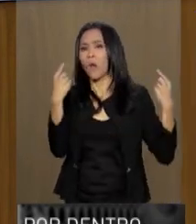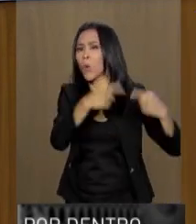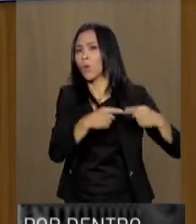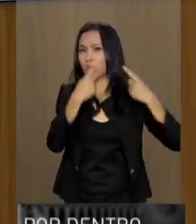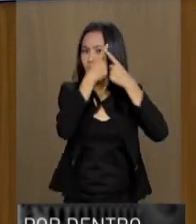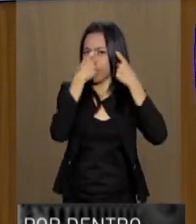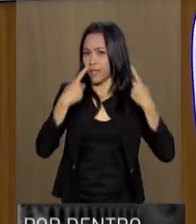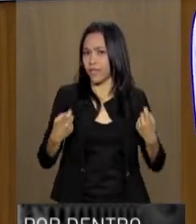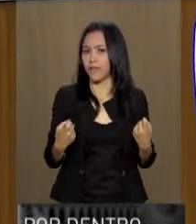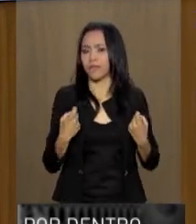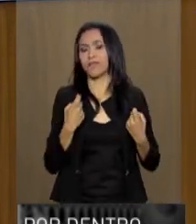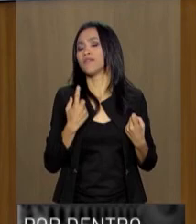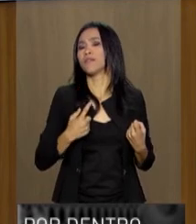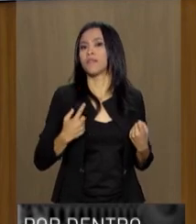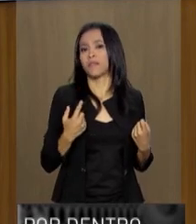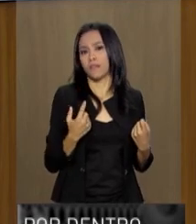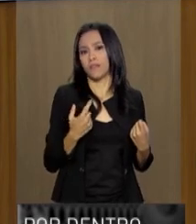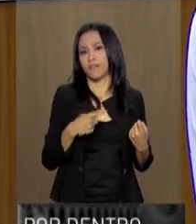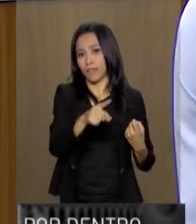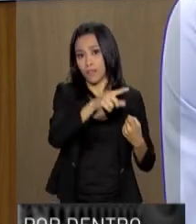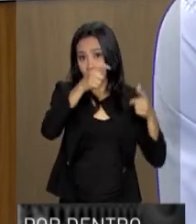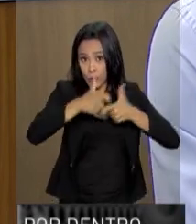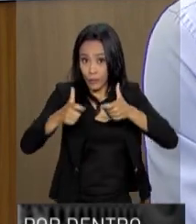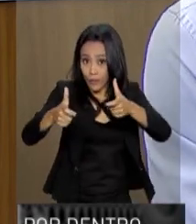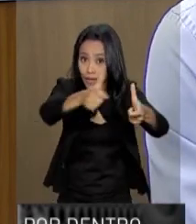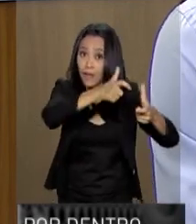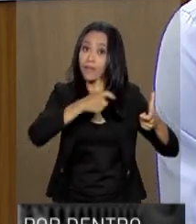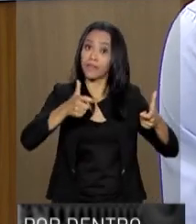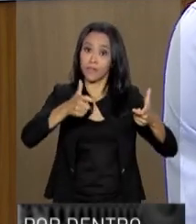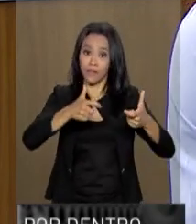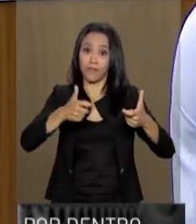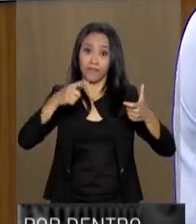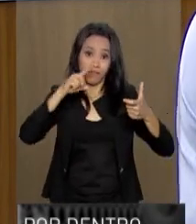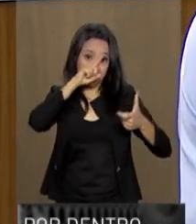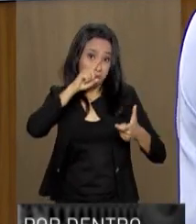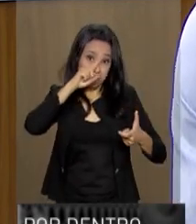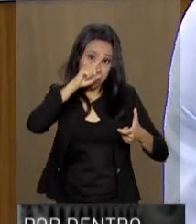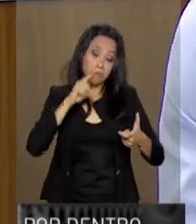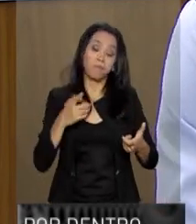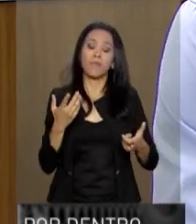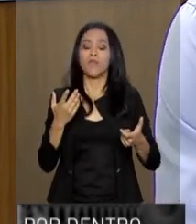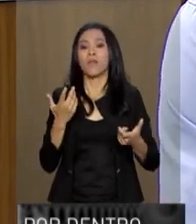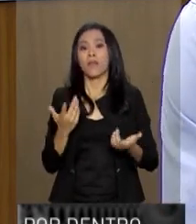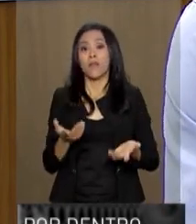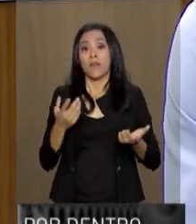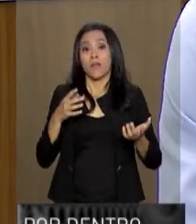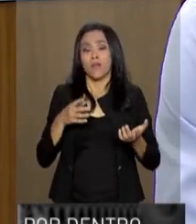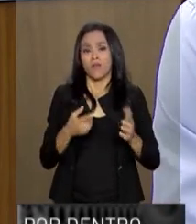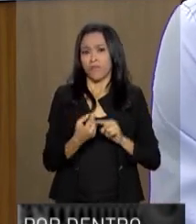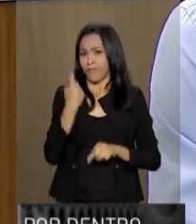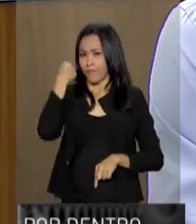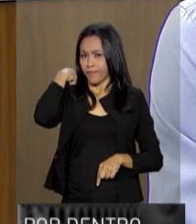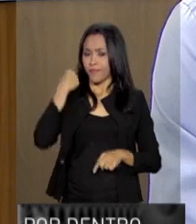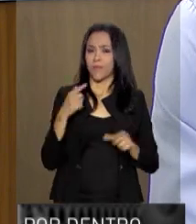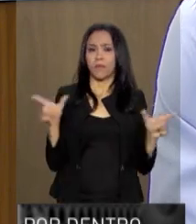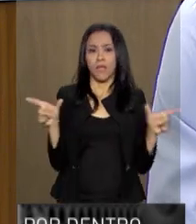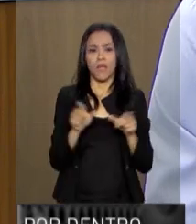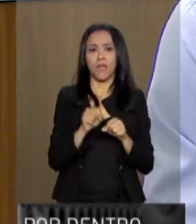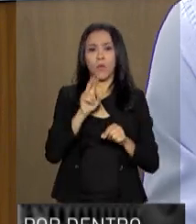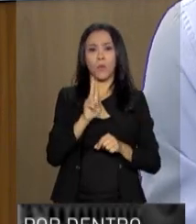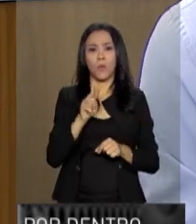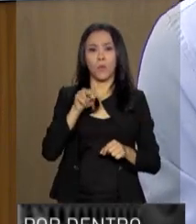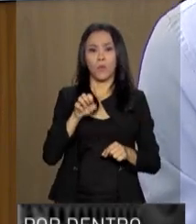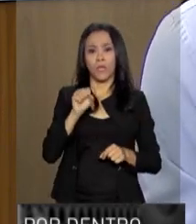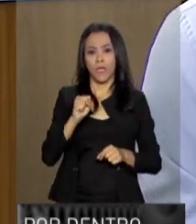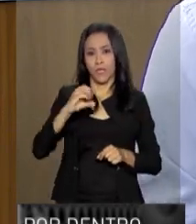nesses territórios marginalizados o índice de vulnerabilidade juvenil lançado pela unesco e pela